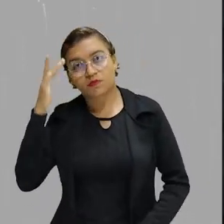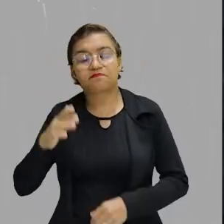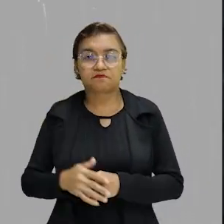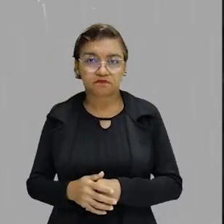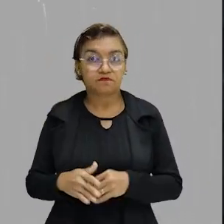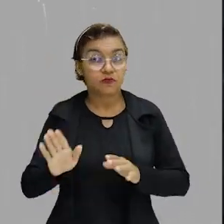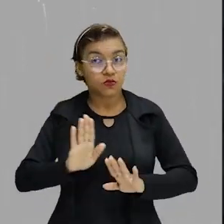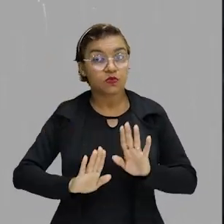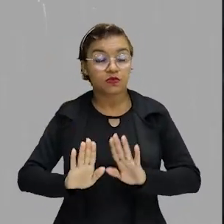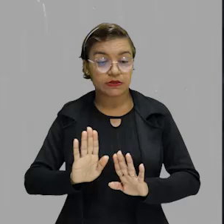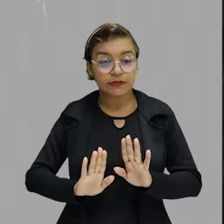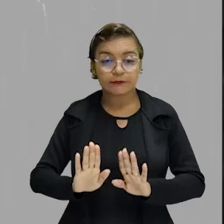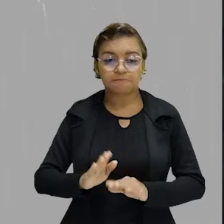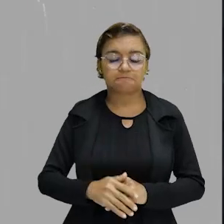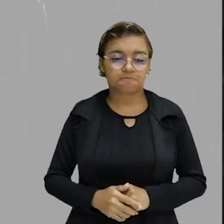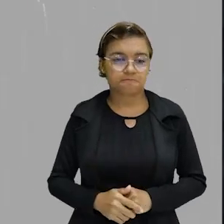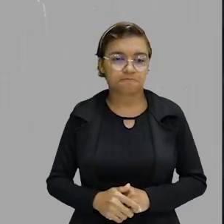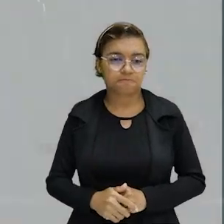essas terminações.